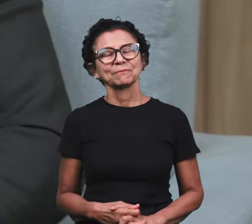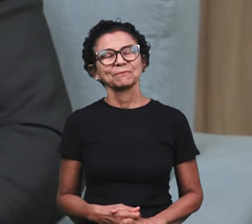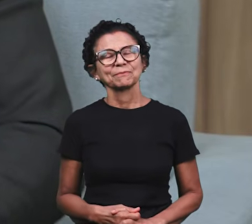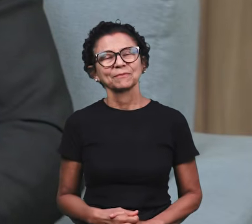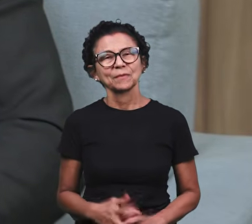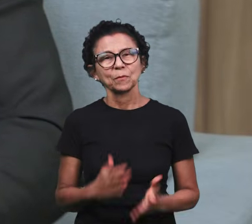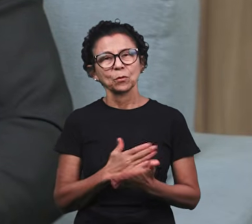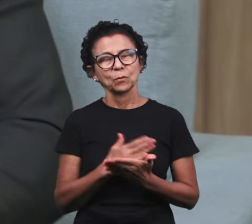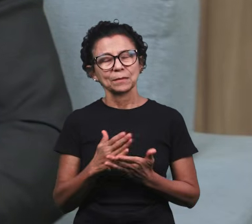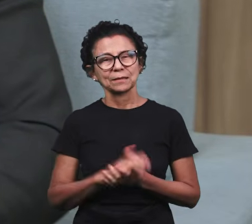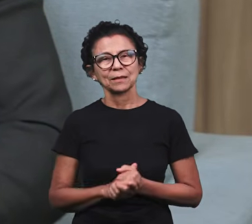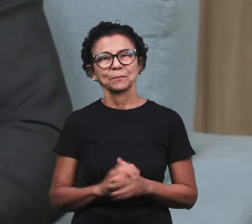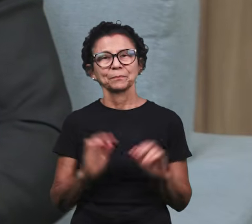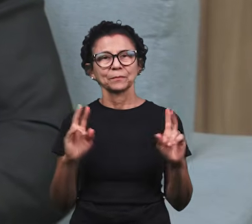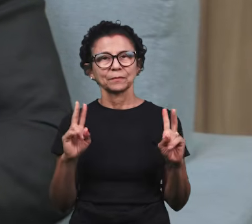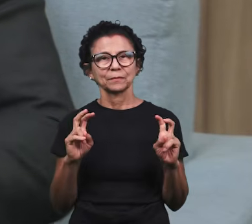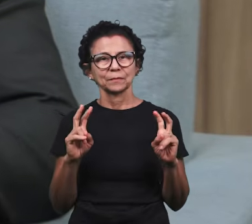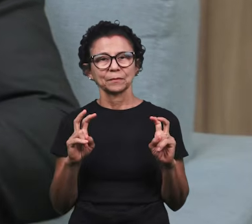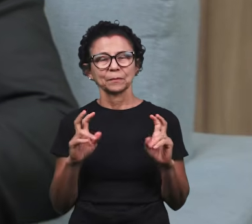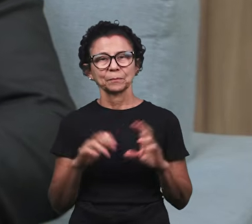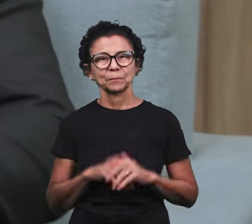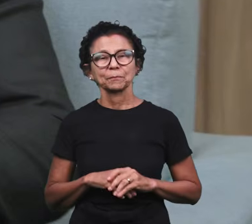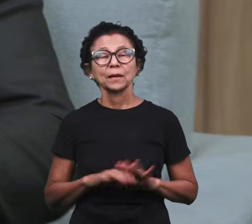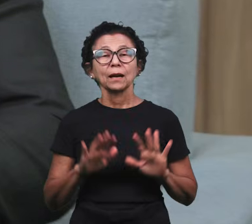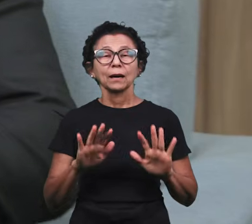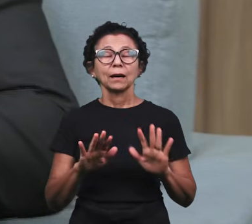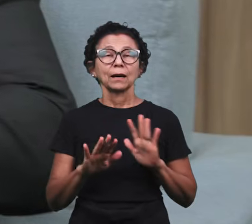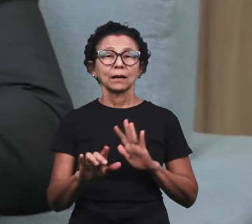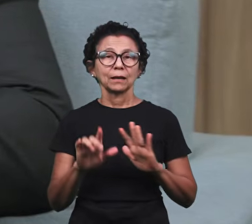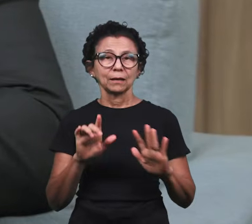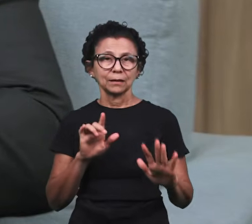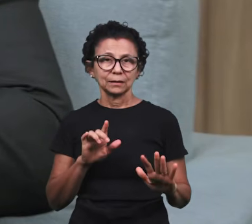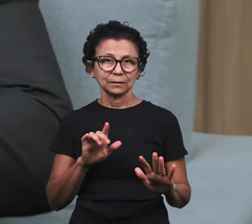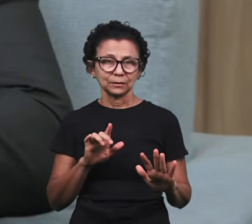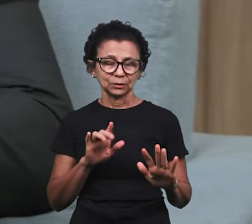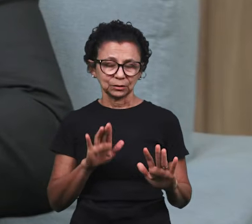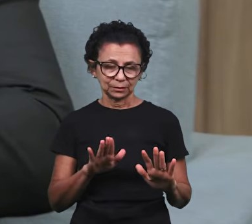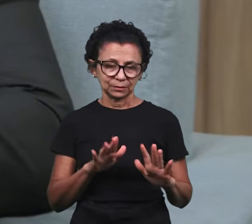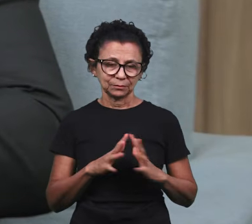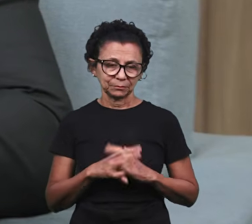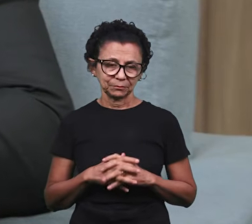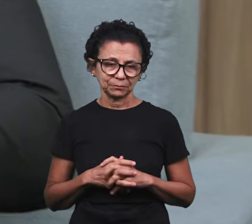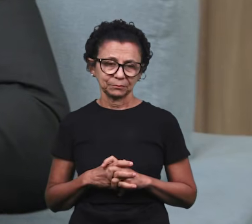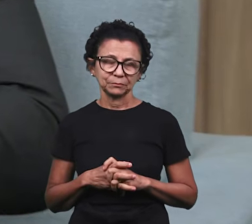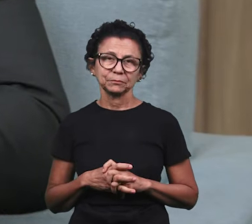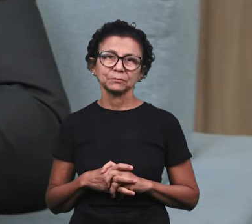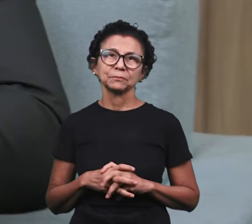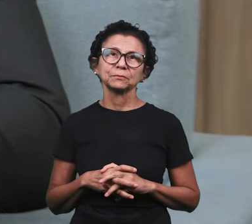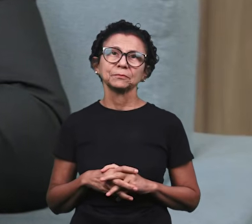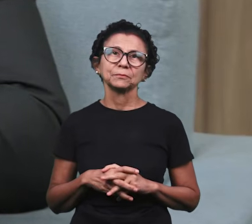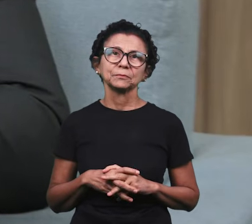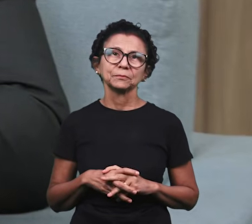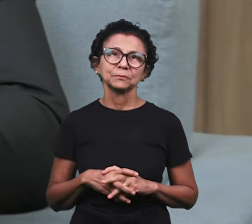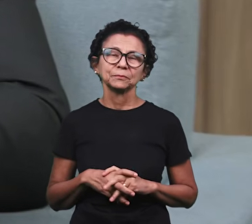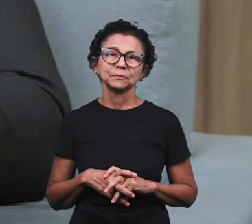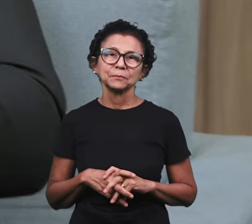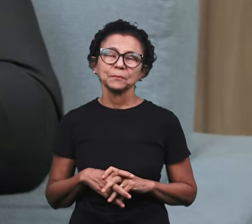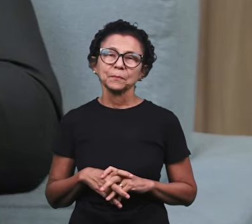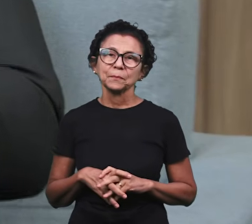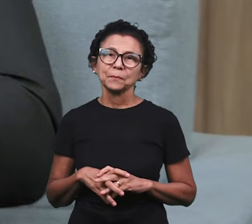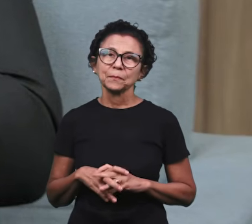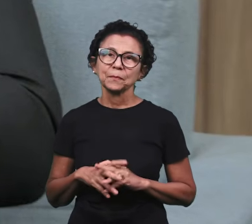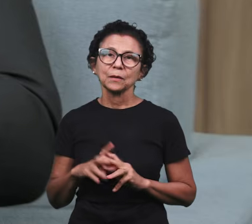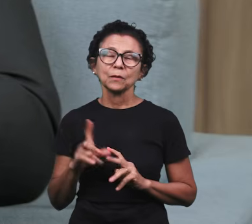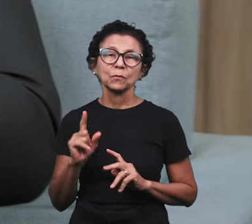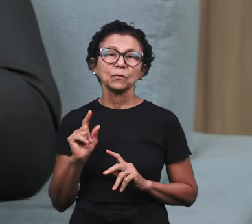tema. Antes de começar a falar especificamente, né, do assunto novo, nós vamos fazer uma menção